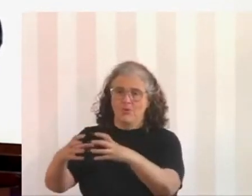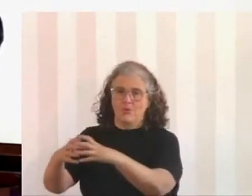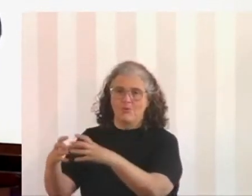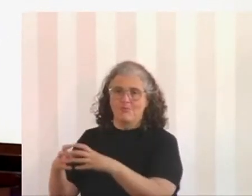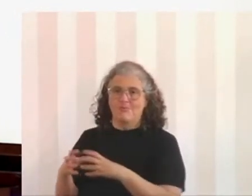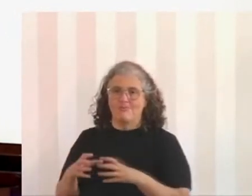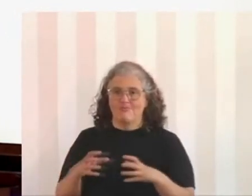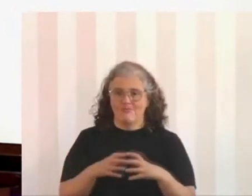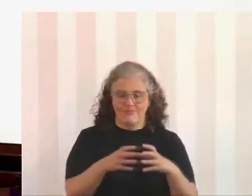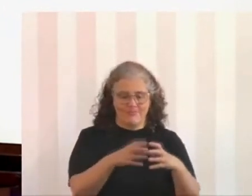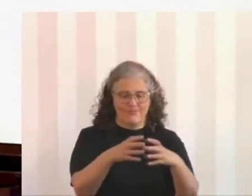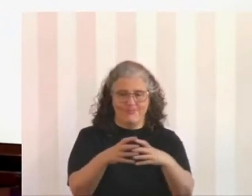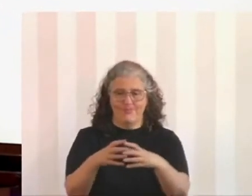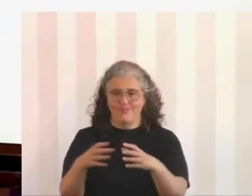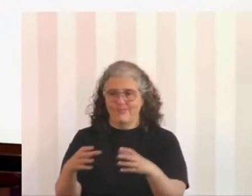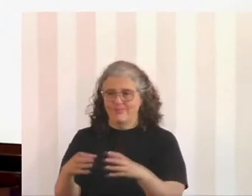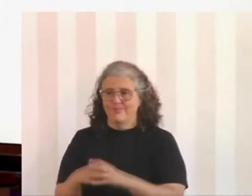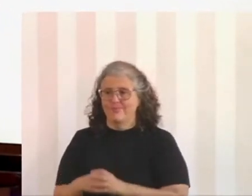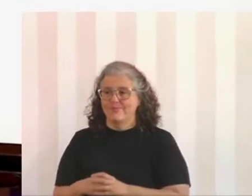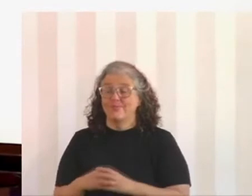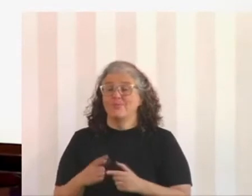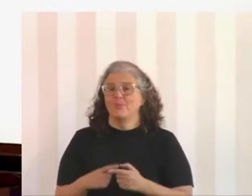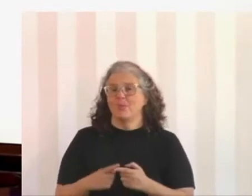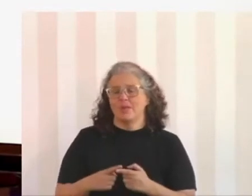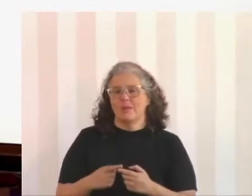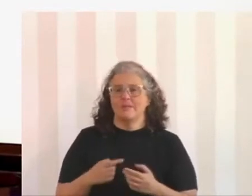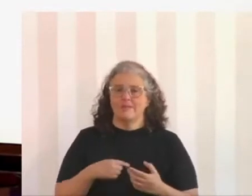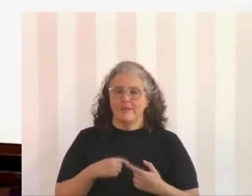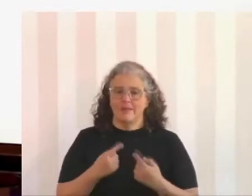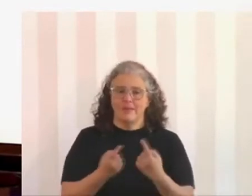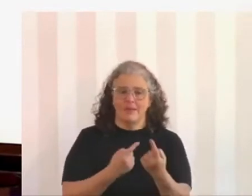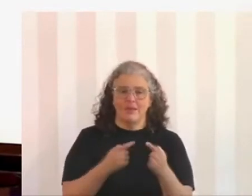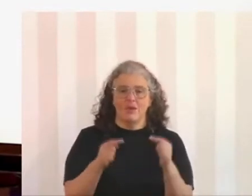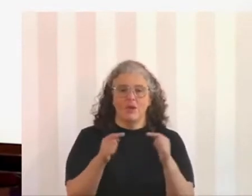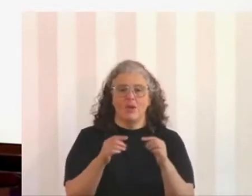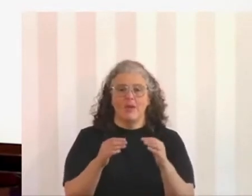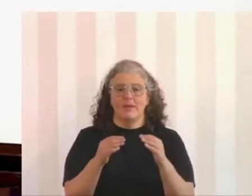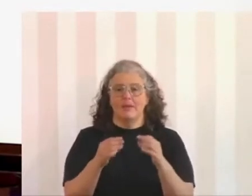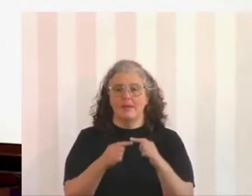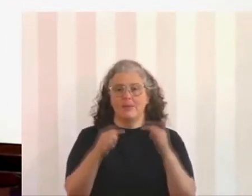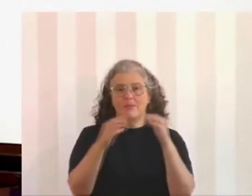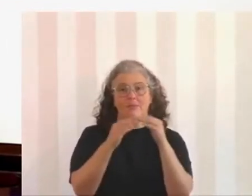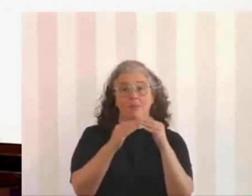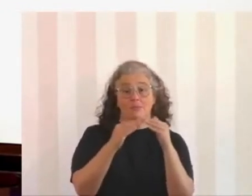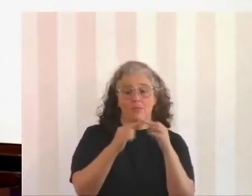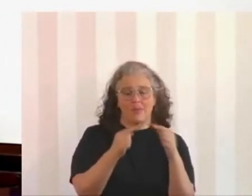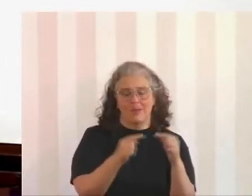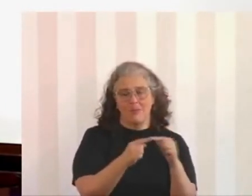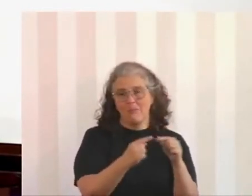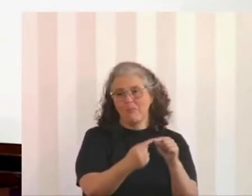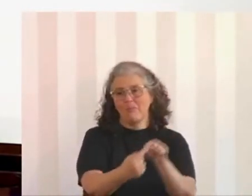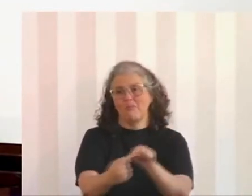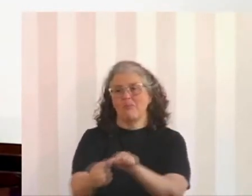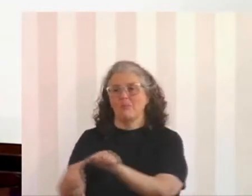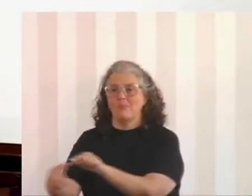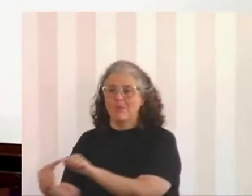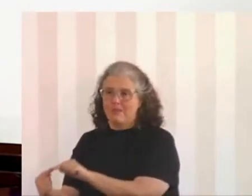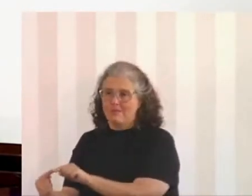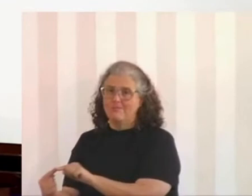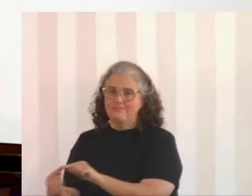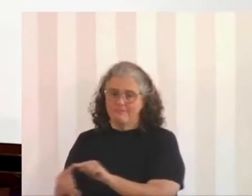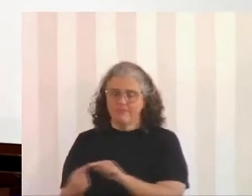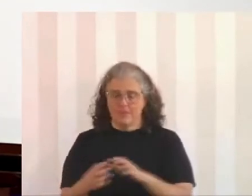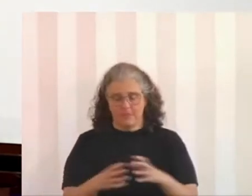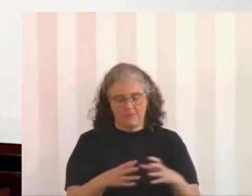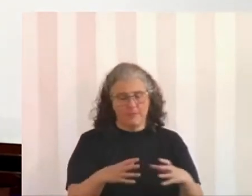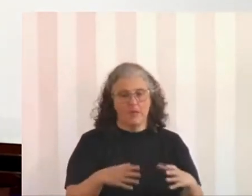e se juntam em grupos por conta das afinidades. Não é isso que geralmente a gente fala? Não, eu tenho mais afinidade com aquelas pessoas, então